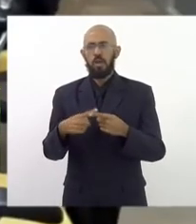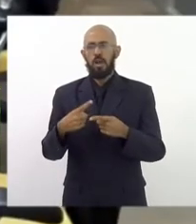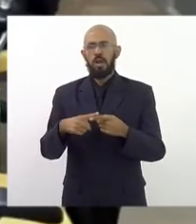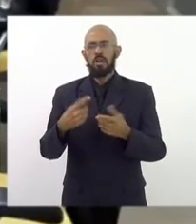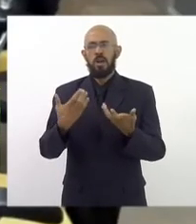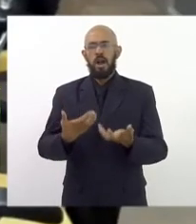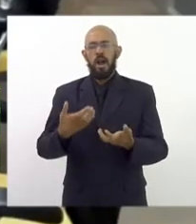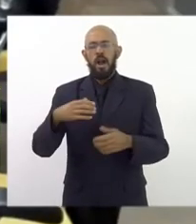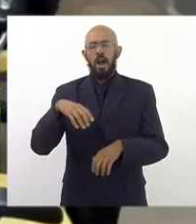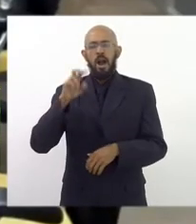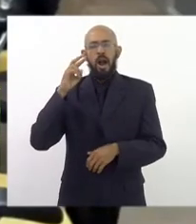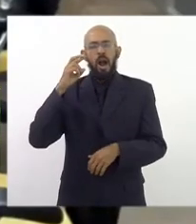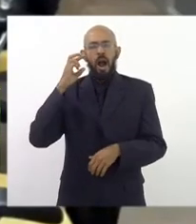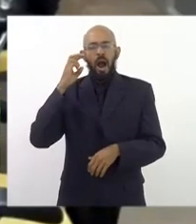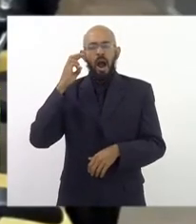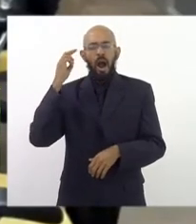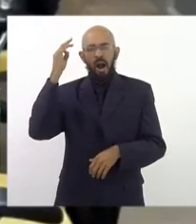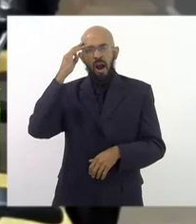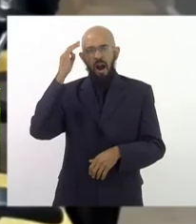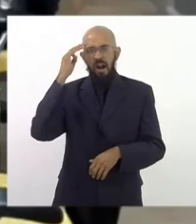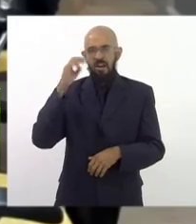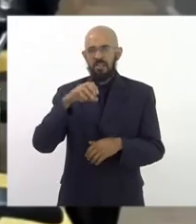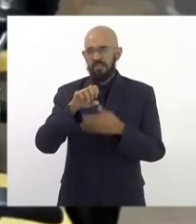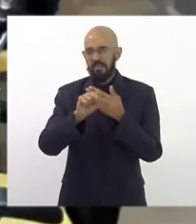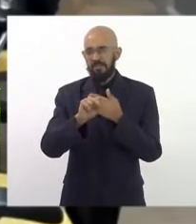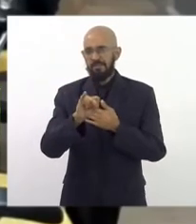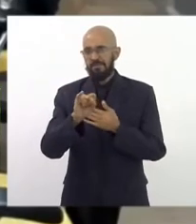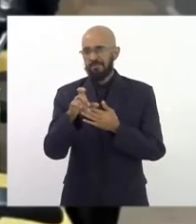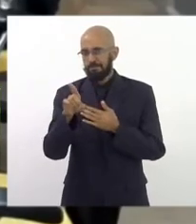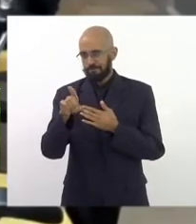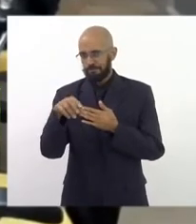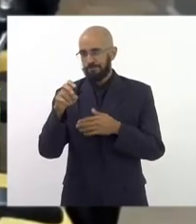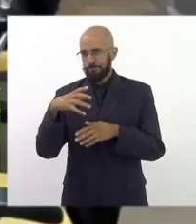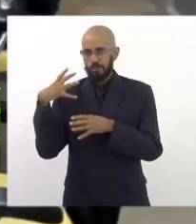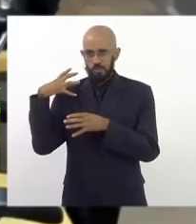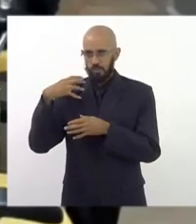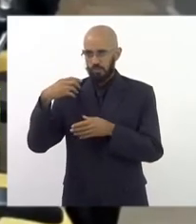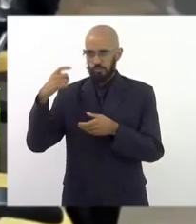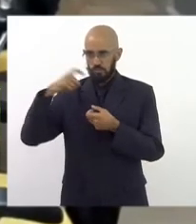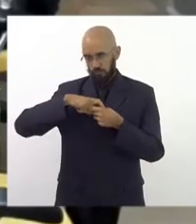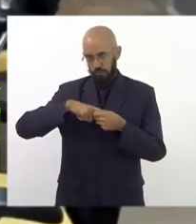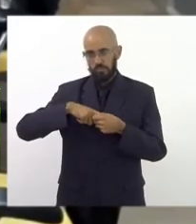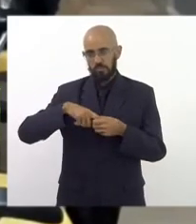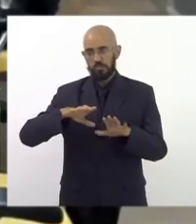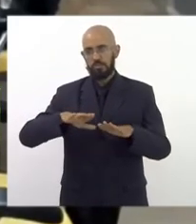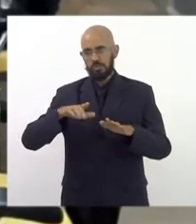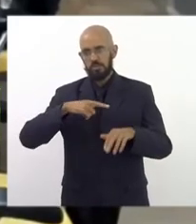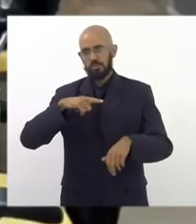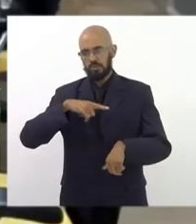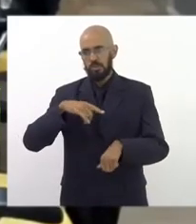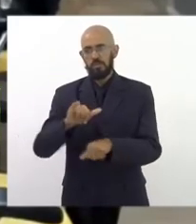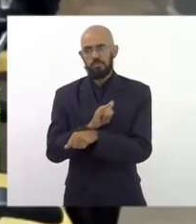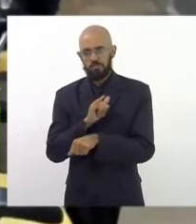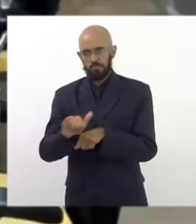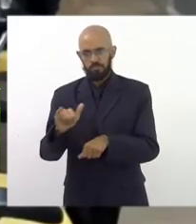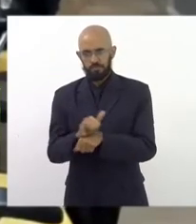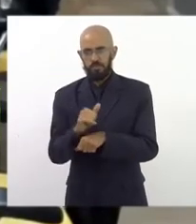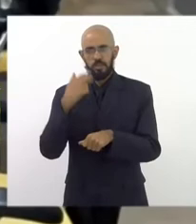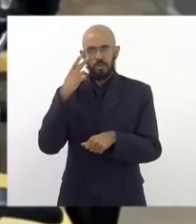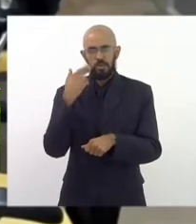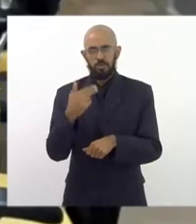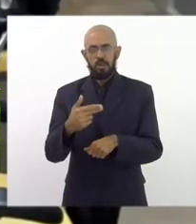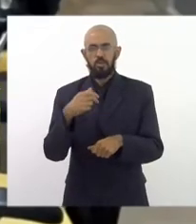seja resgatada, a gente tenha isso através do CEPERJ ou de algum outro instrumento, mas seria natural que estivesse no